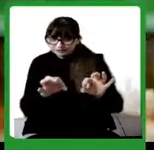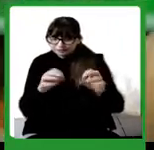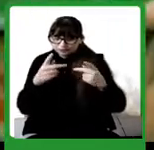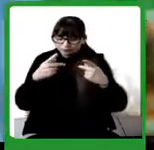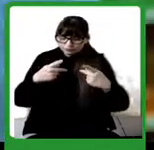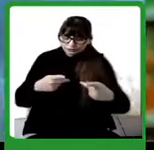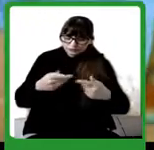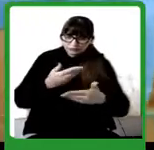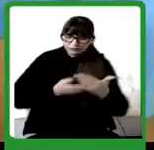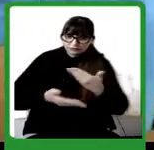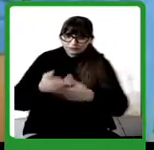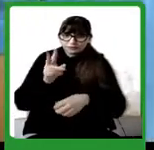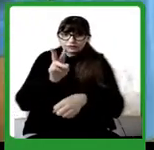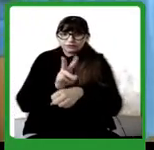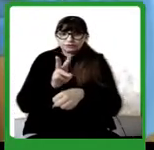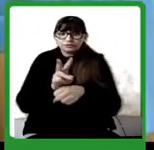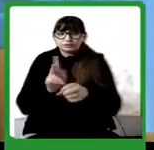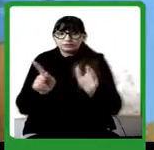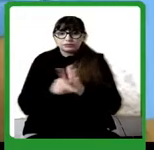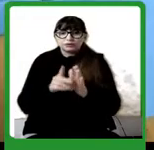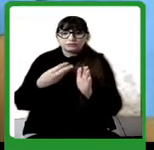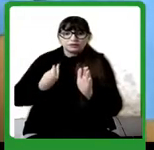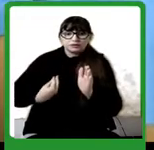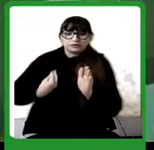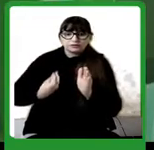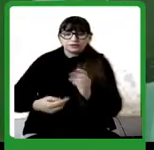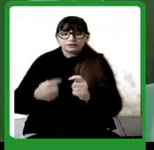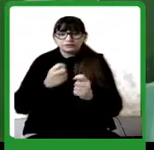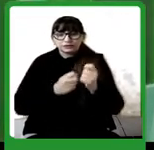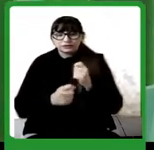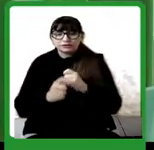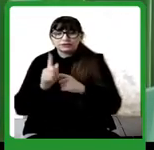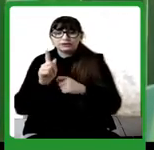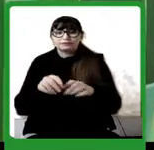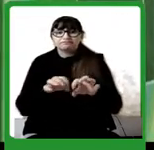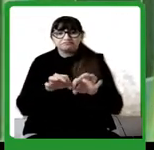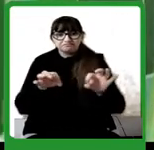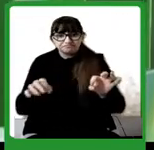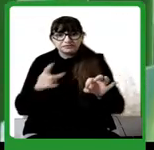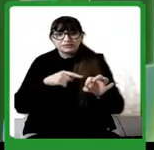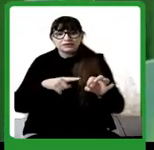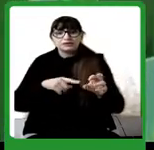colaborativo de cuidar da sua vida financeira é a nossa essência. E o que nos diferencia é a